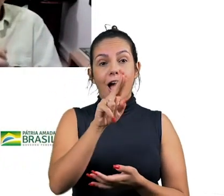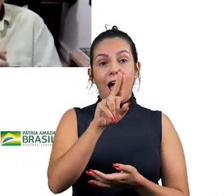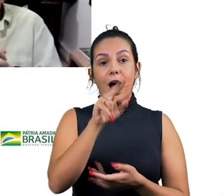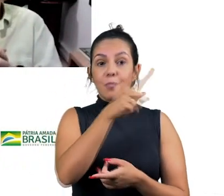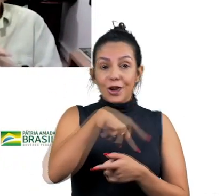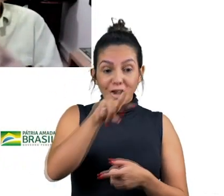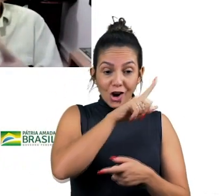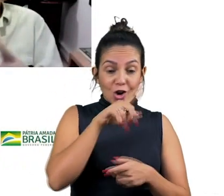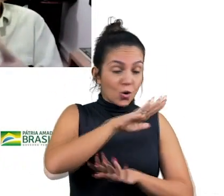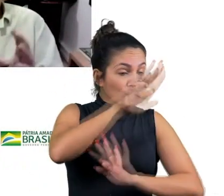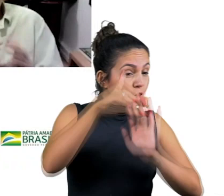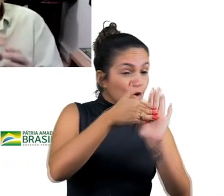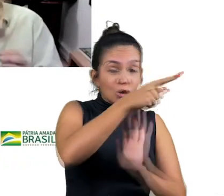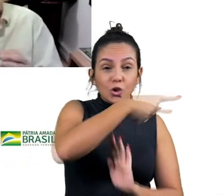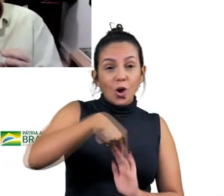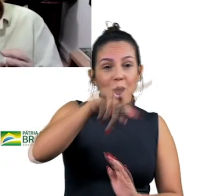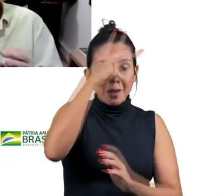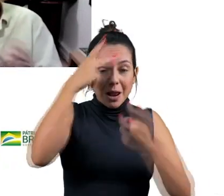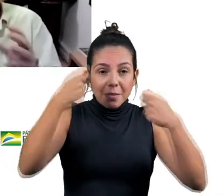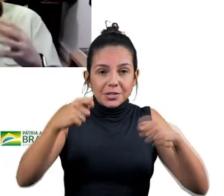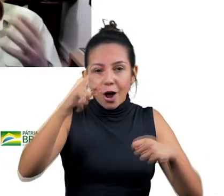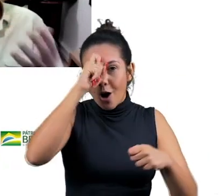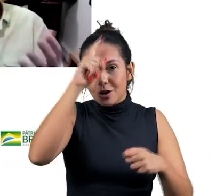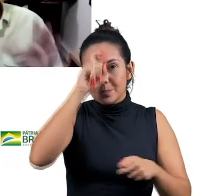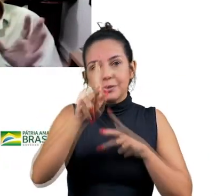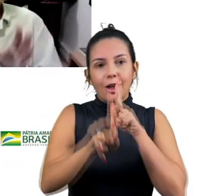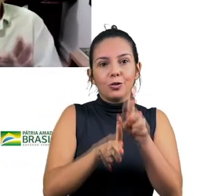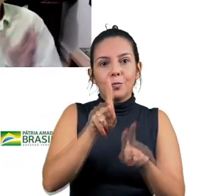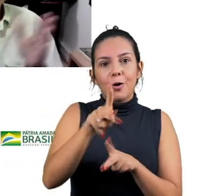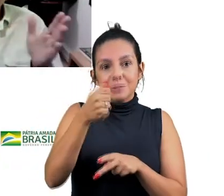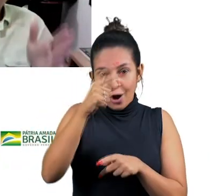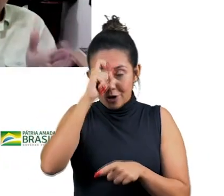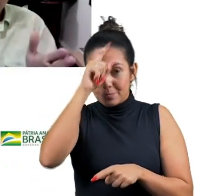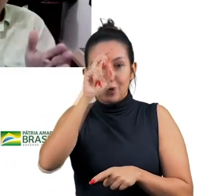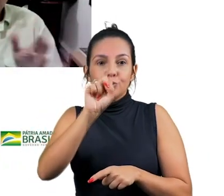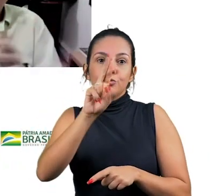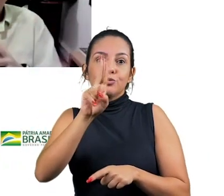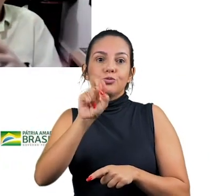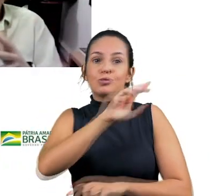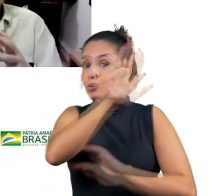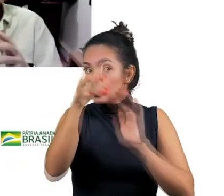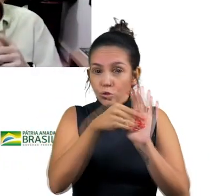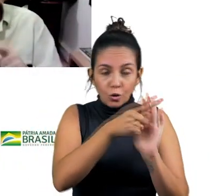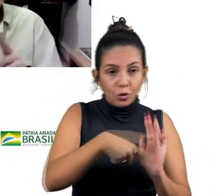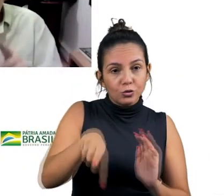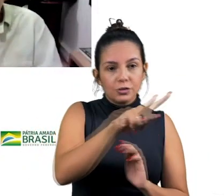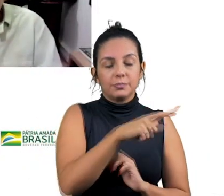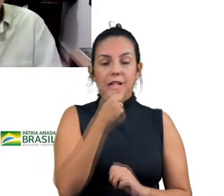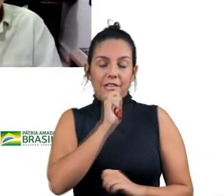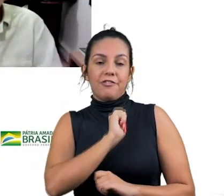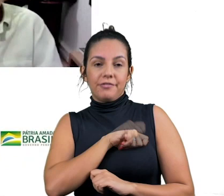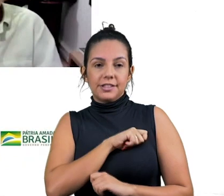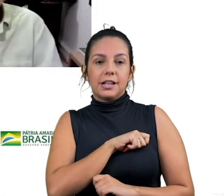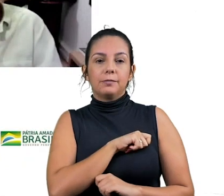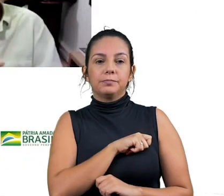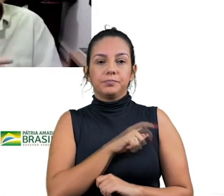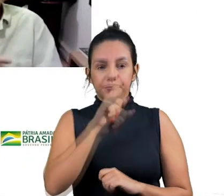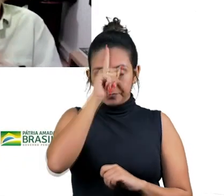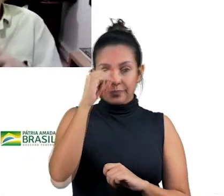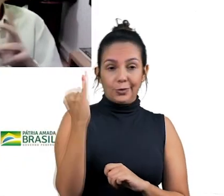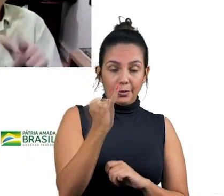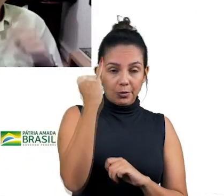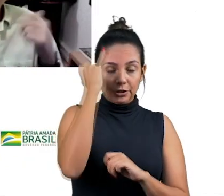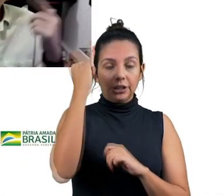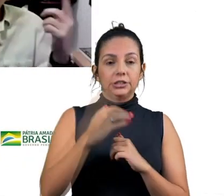que a gente vai ver é uma outra forma de pensar a ideia de equilíbrio fiscal, que é uma ideia